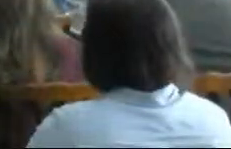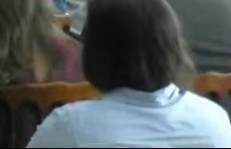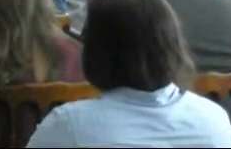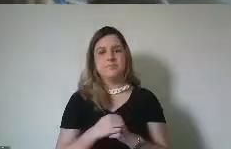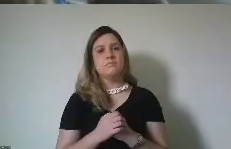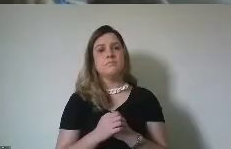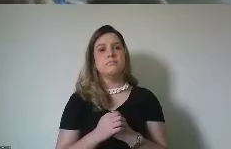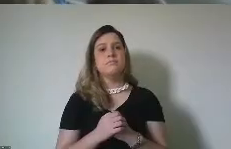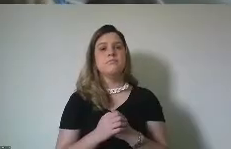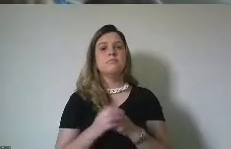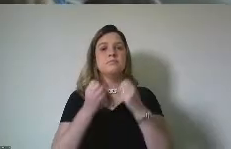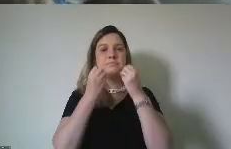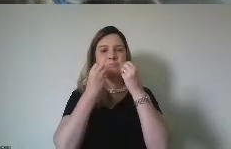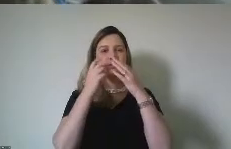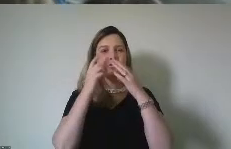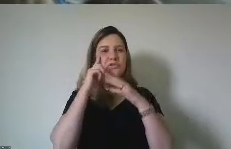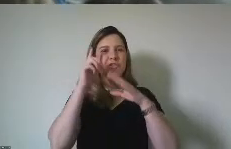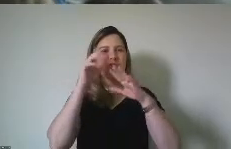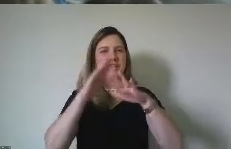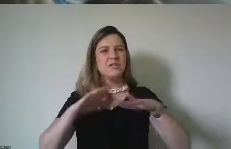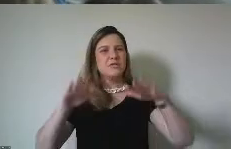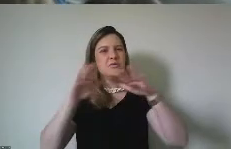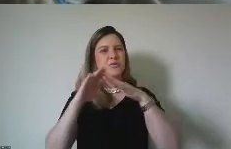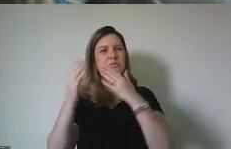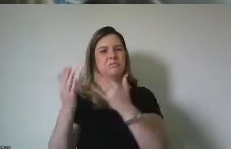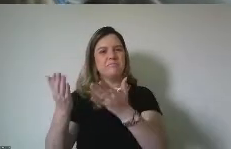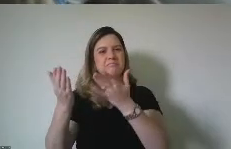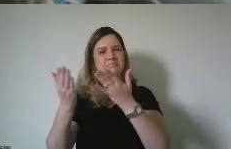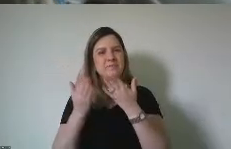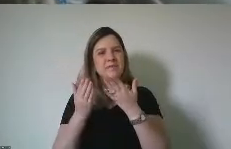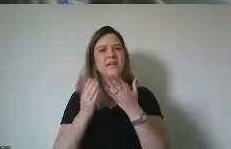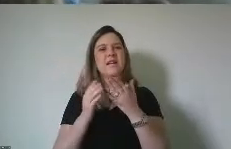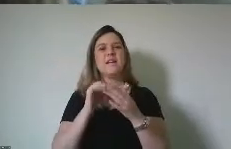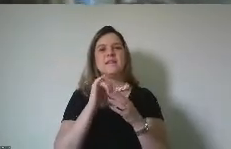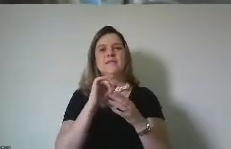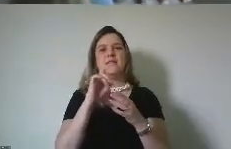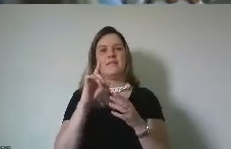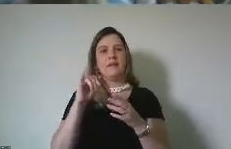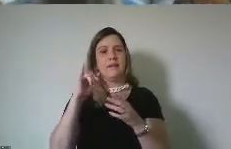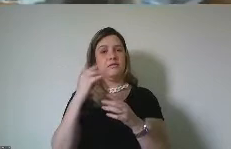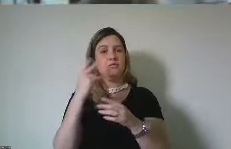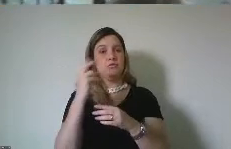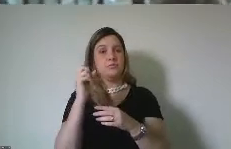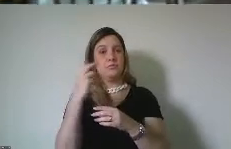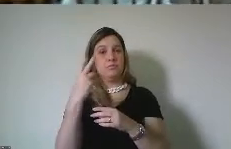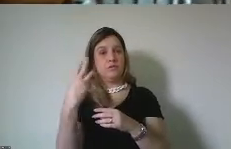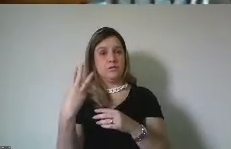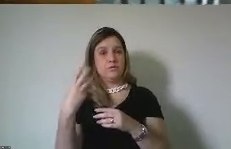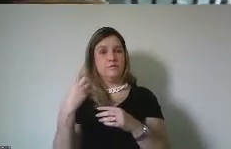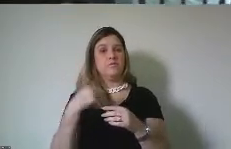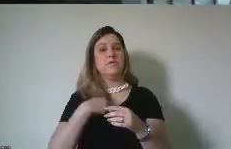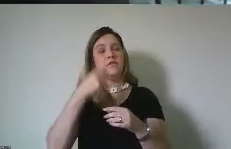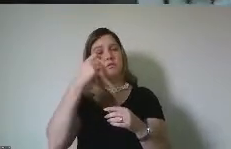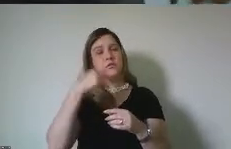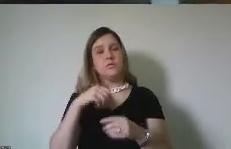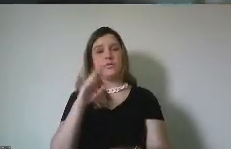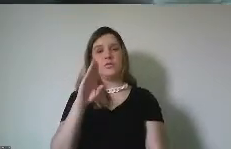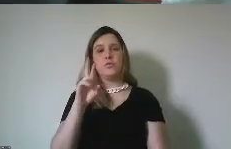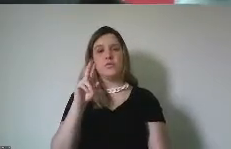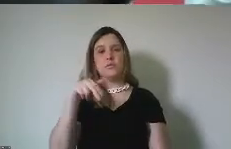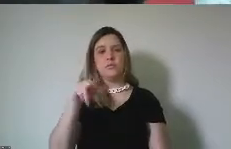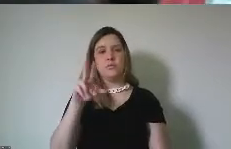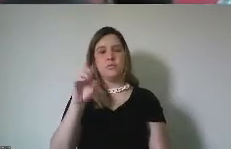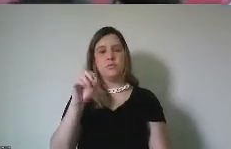Bom dia a todos sejam bem-vindos ao excesso upday 2023 eu sou Bruno Laurentis gerente de relações